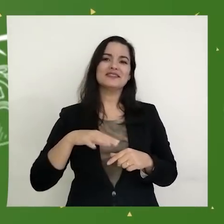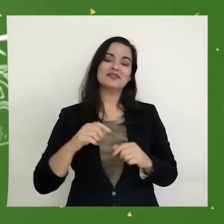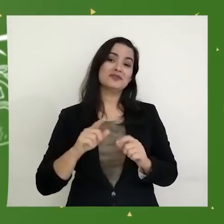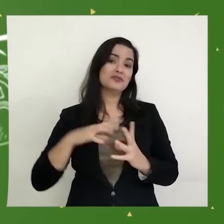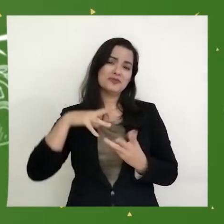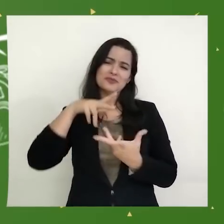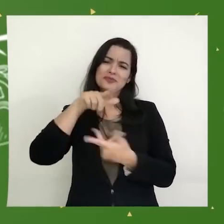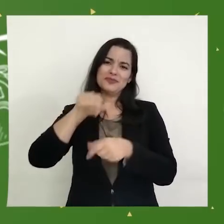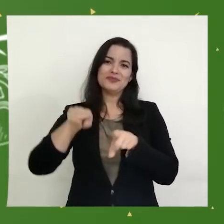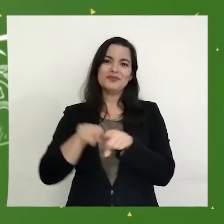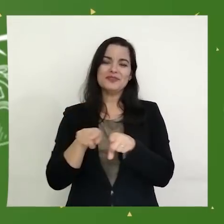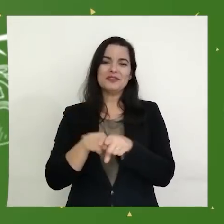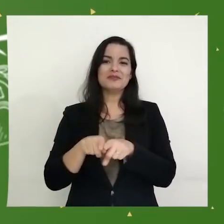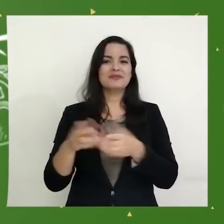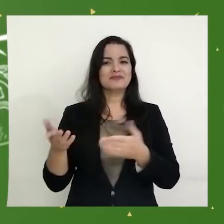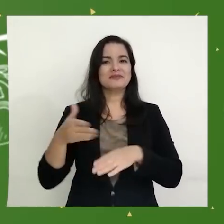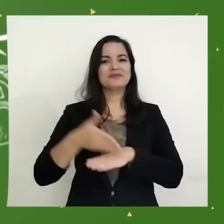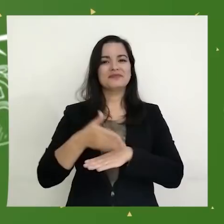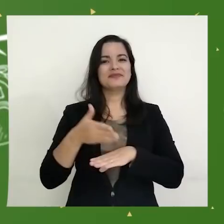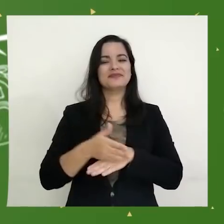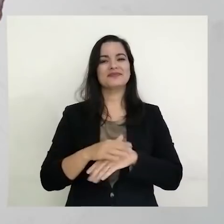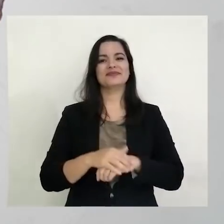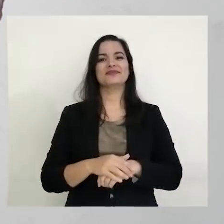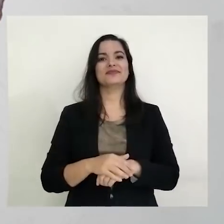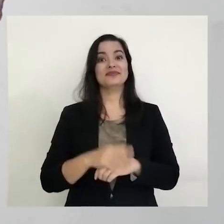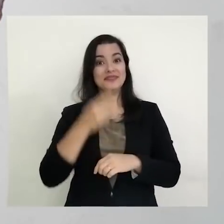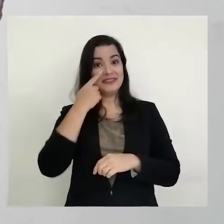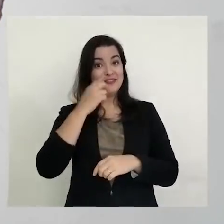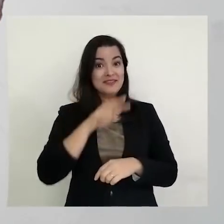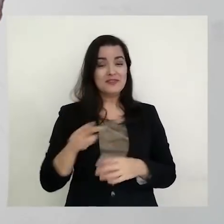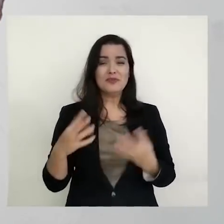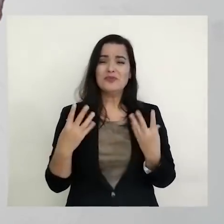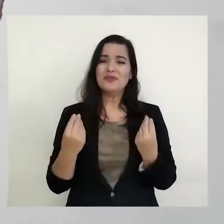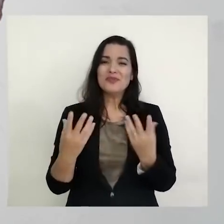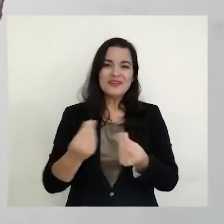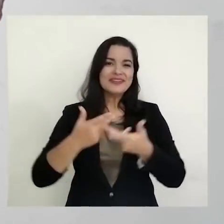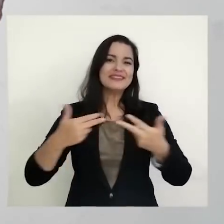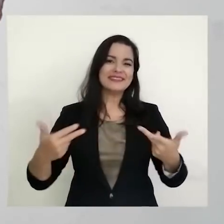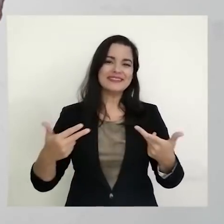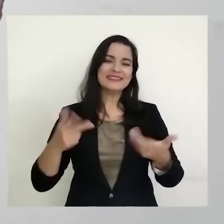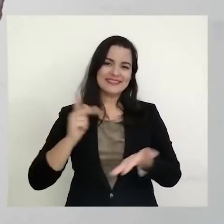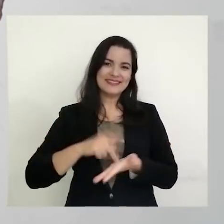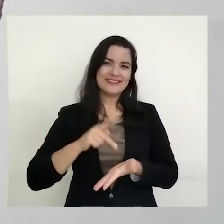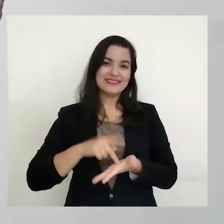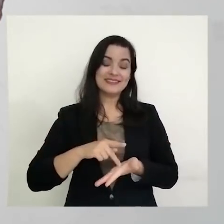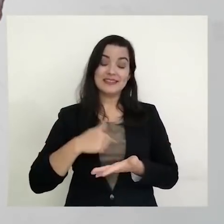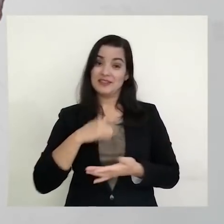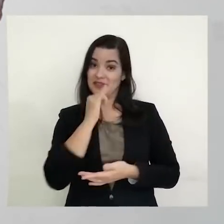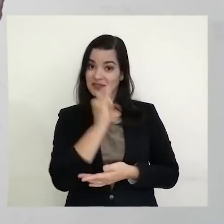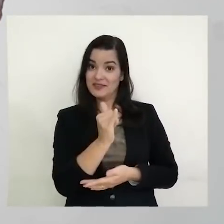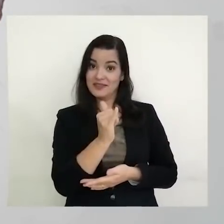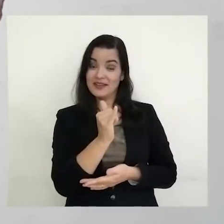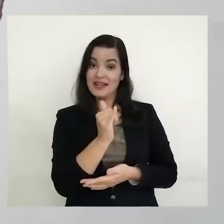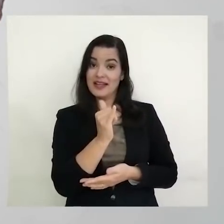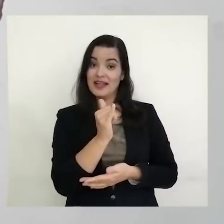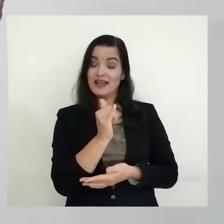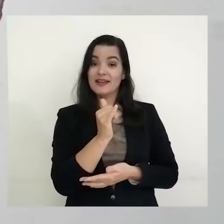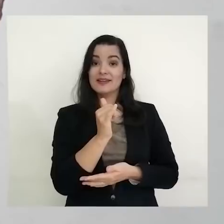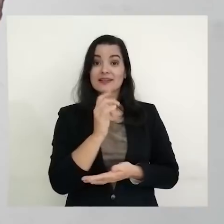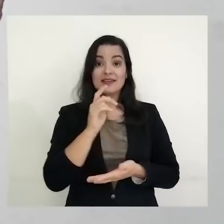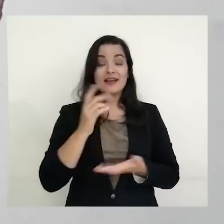geral. Então, espera aí agora que eu já volto. Muita coisa, não é mesmo? E eu vou te dizer que é apenas